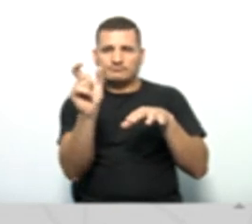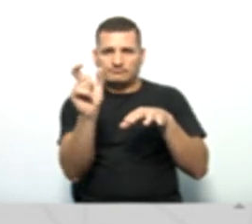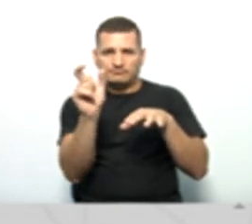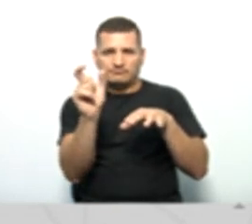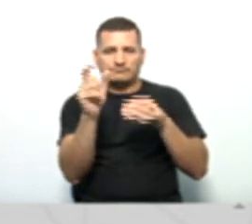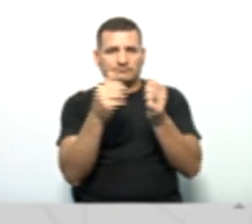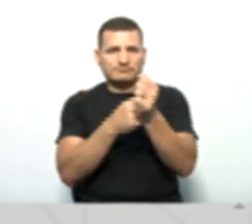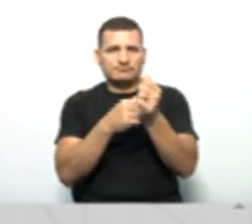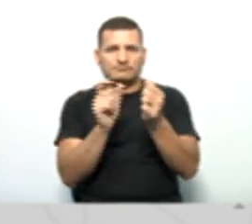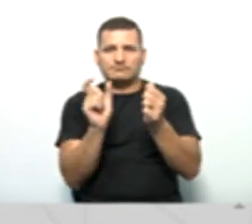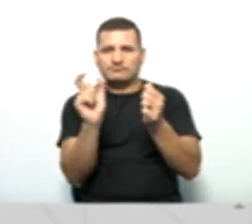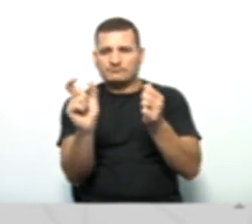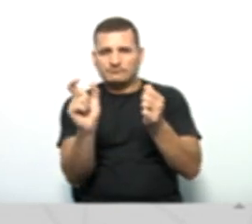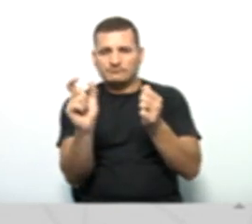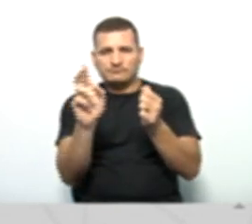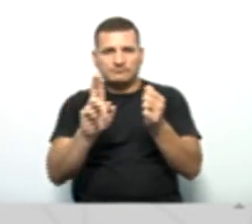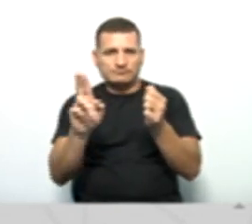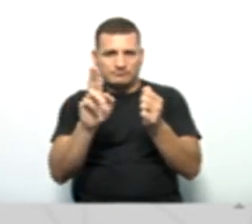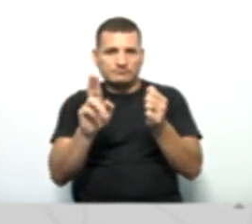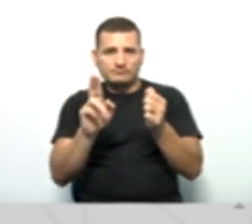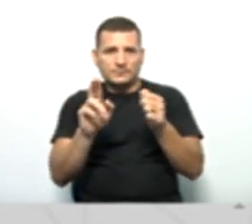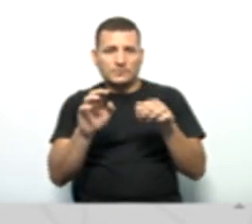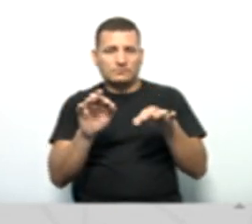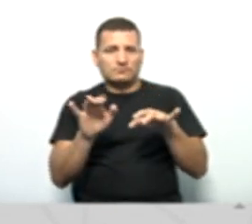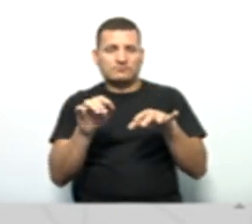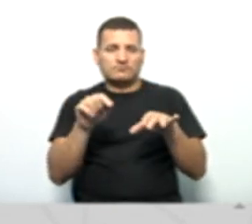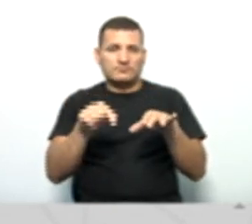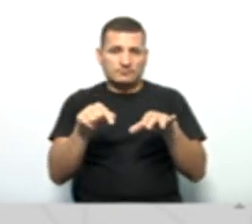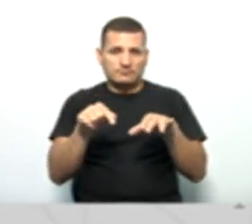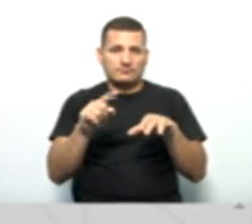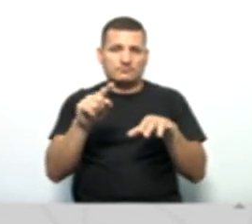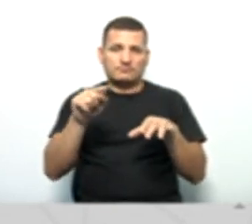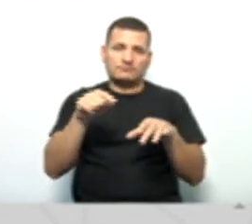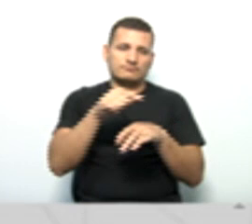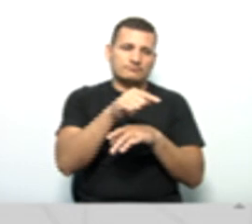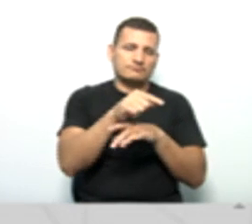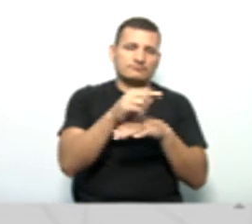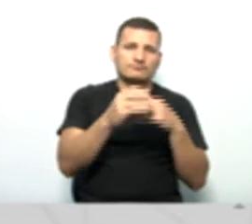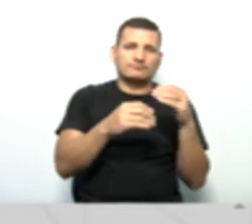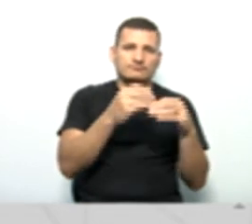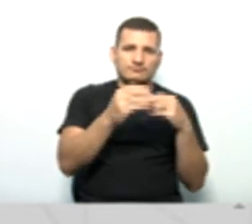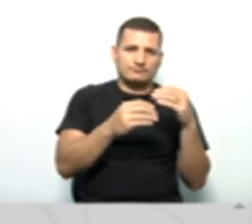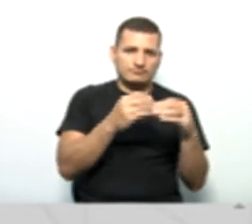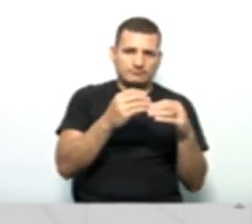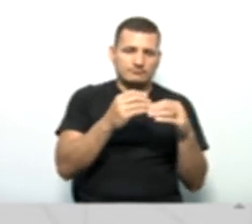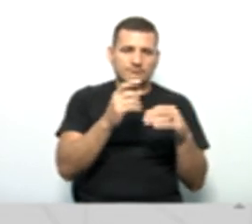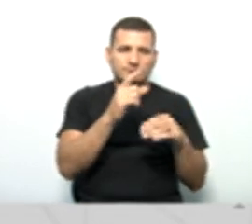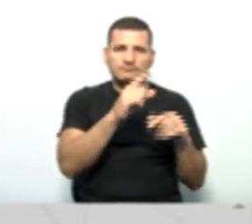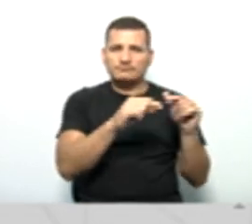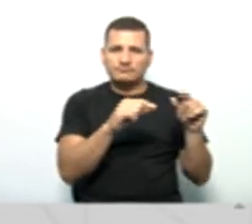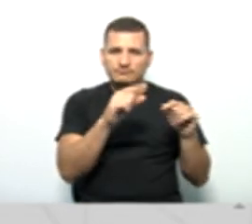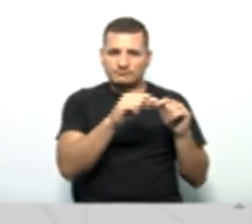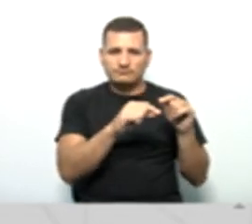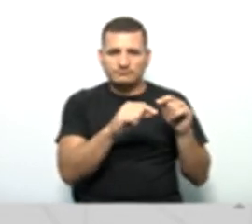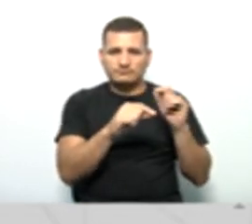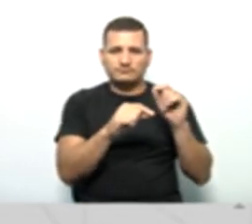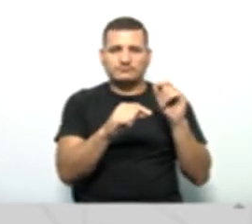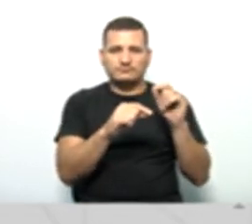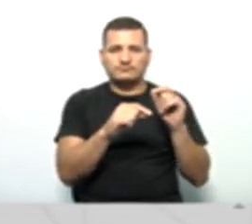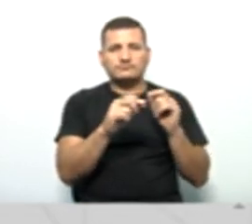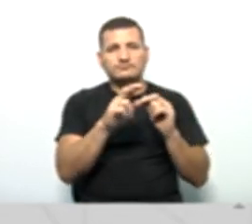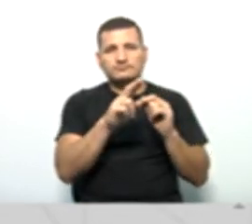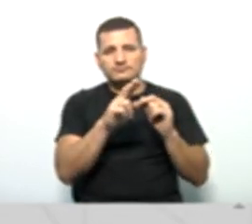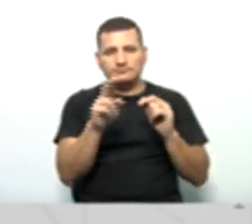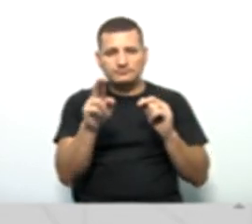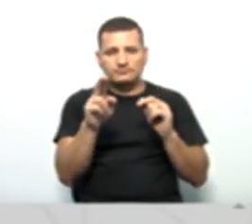do SQLite. Tá vendo aqui? Tá conectando um banco de dados. E aí, o que acontece? Ele fala assim, ó, selecione os campos username,